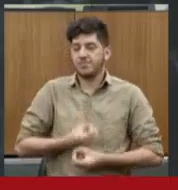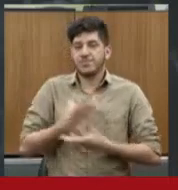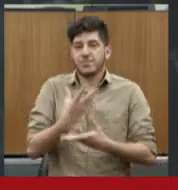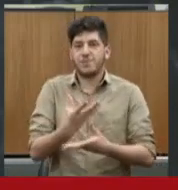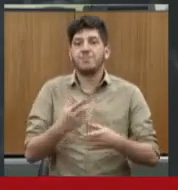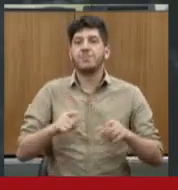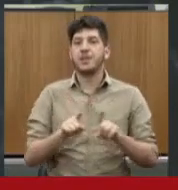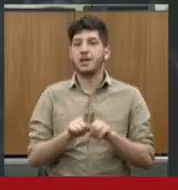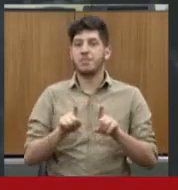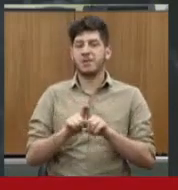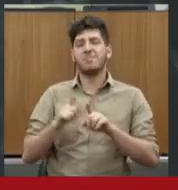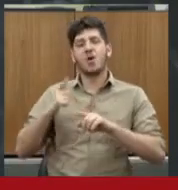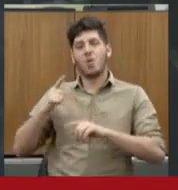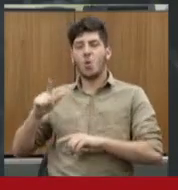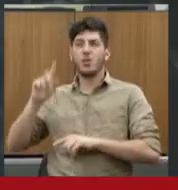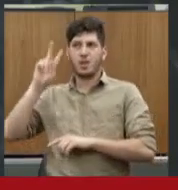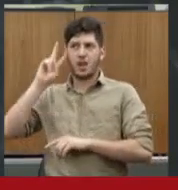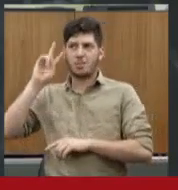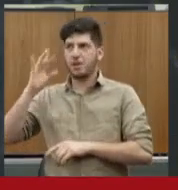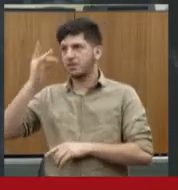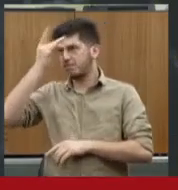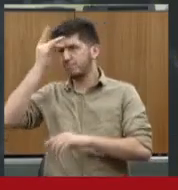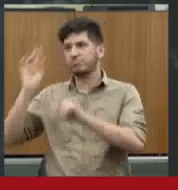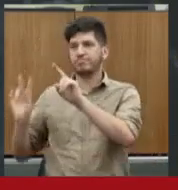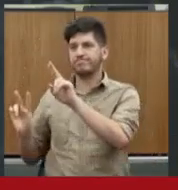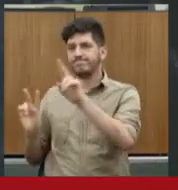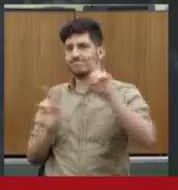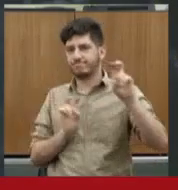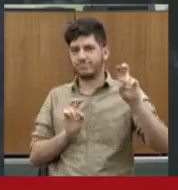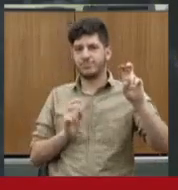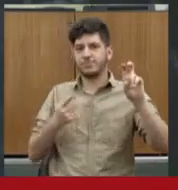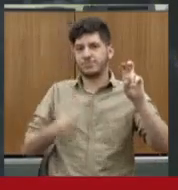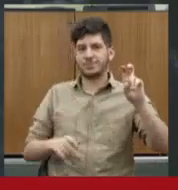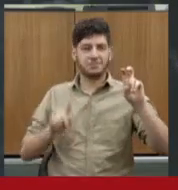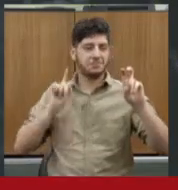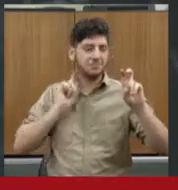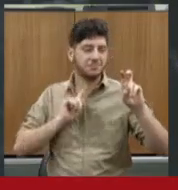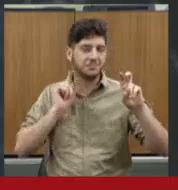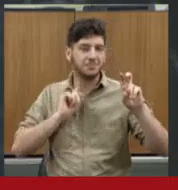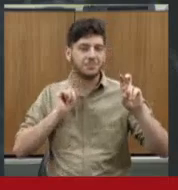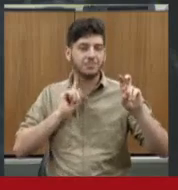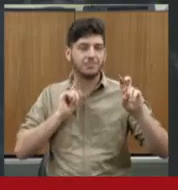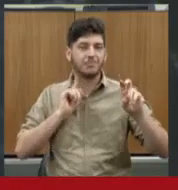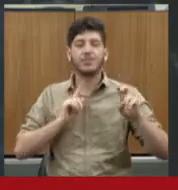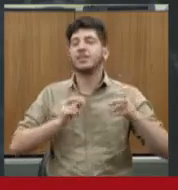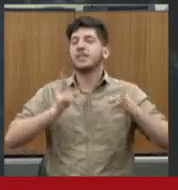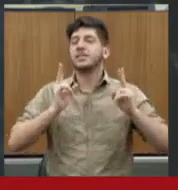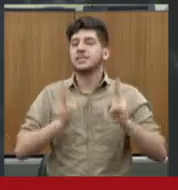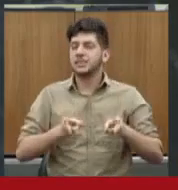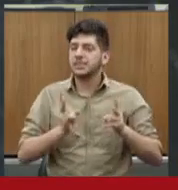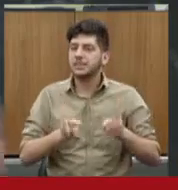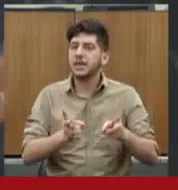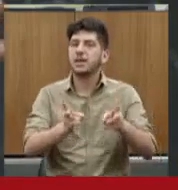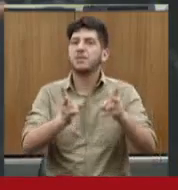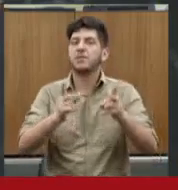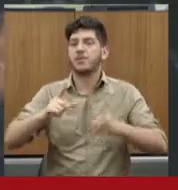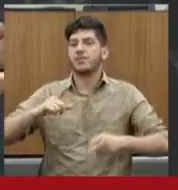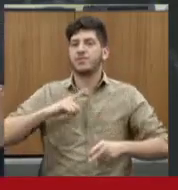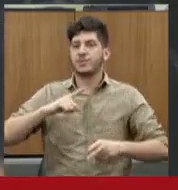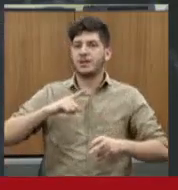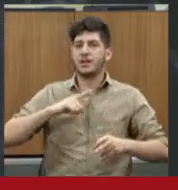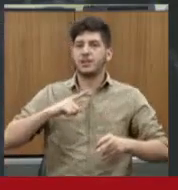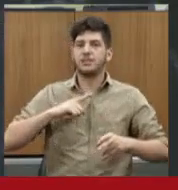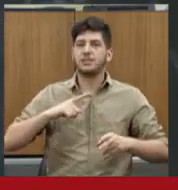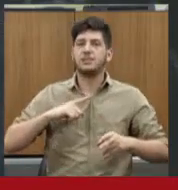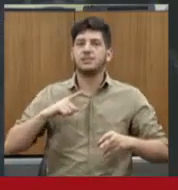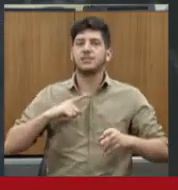outro ensinamento que nos coloca. Em Minas Gerais, sempre haverá um palmo de chão